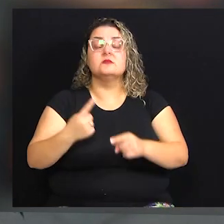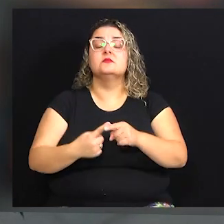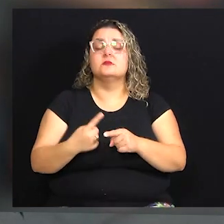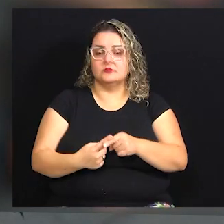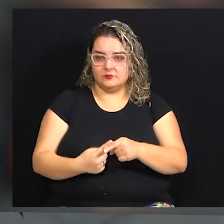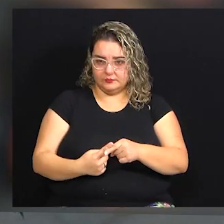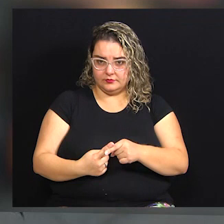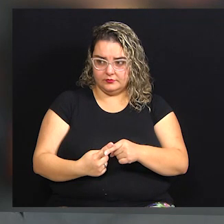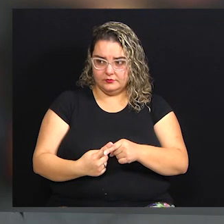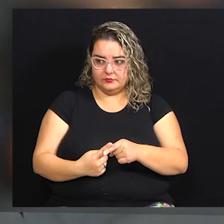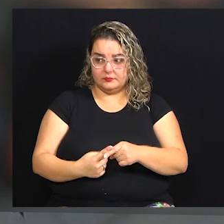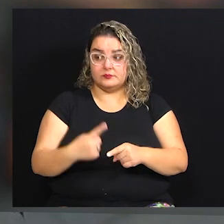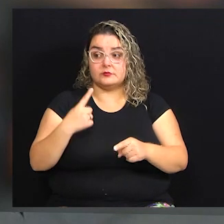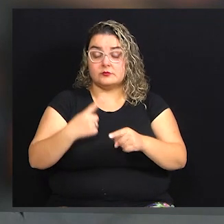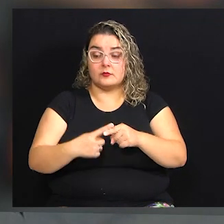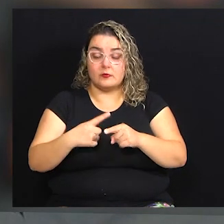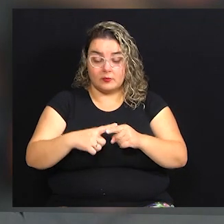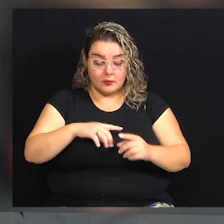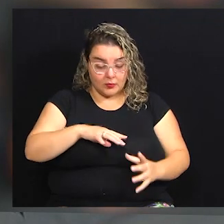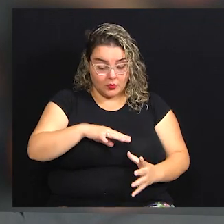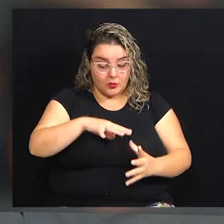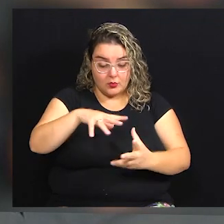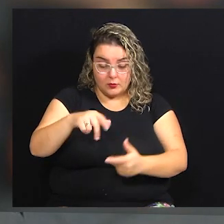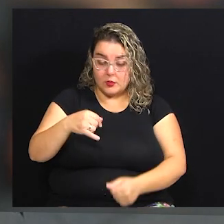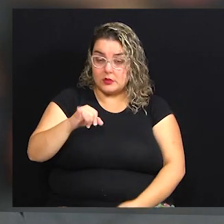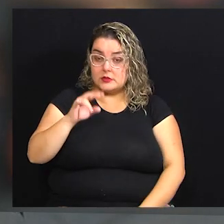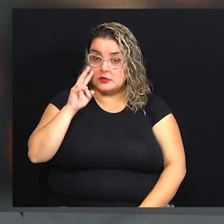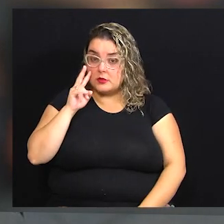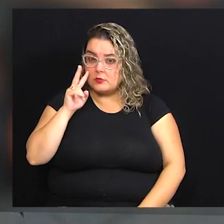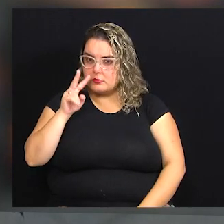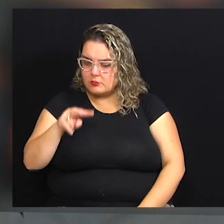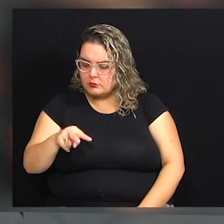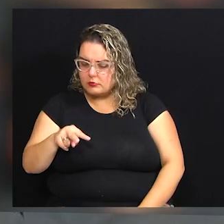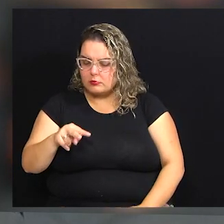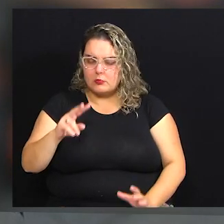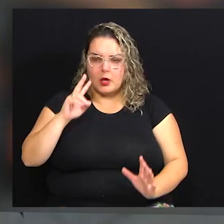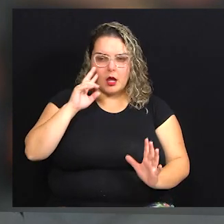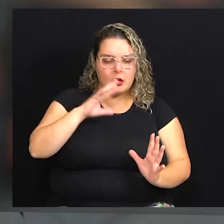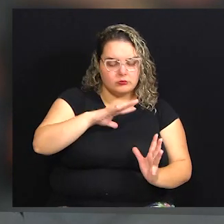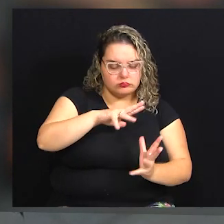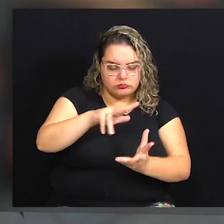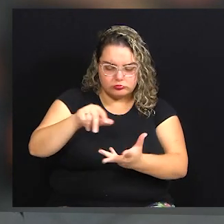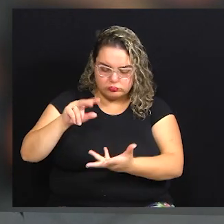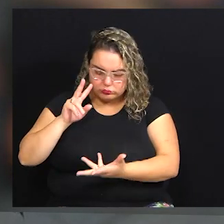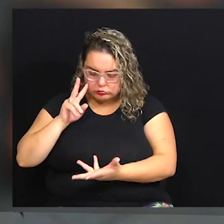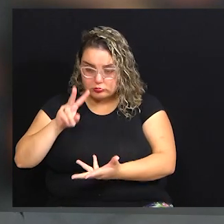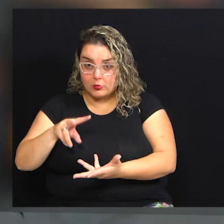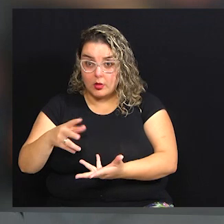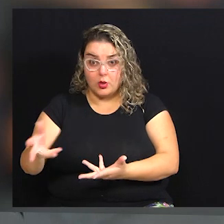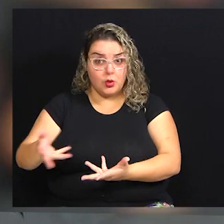quê? Porque o mundo, se a gente observar, ele está correndo numa rapidez muito grande. As coisas